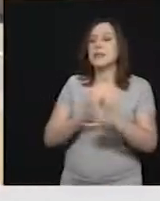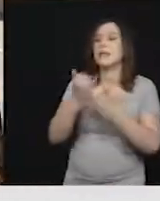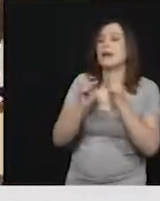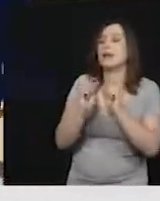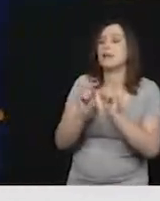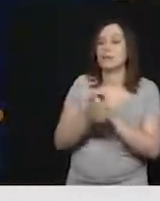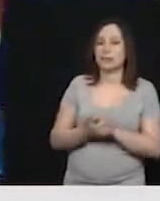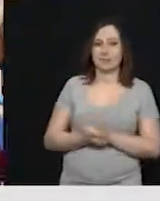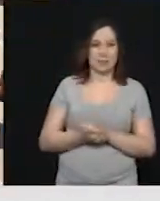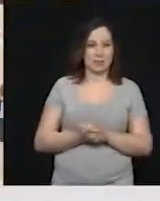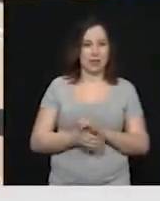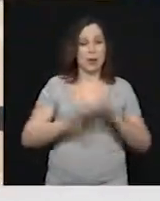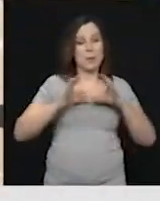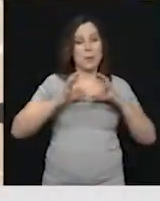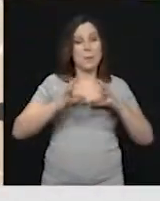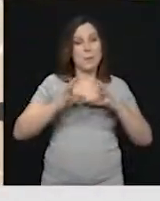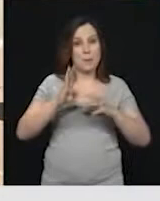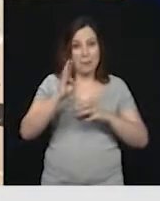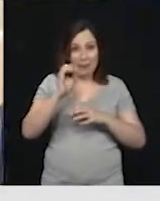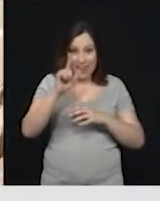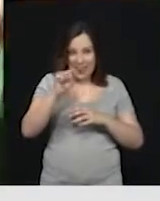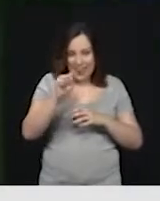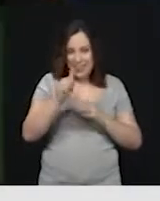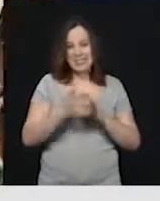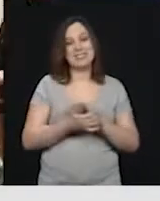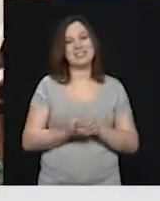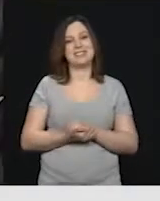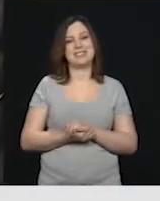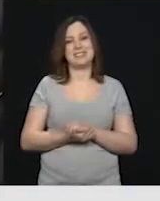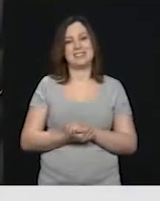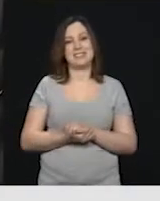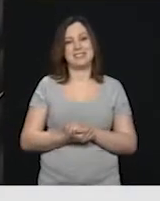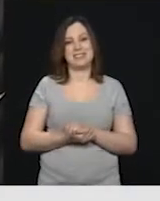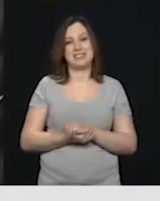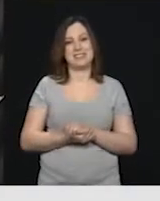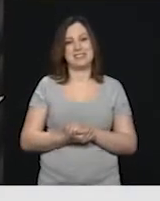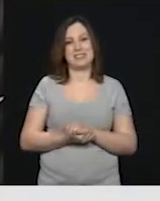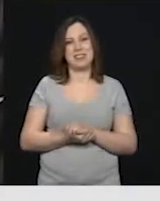O que que você gosta de bola